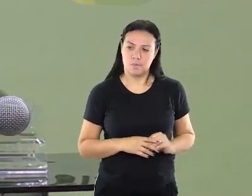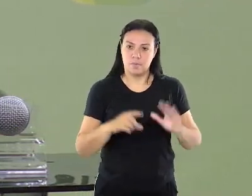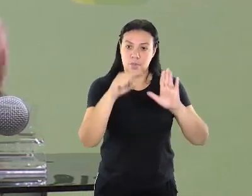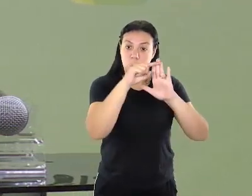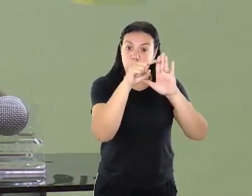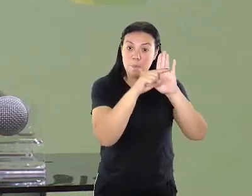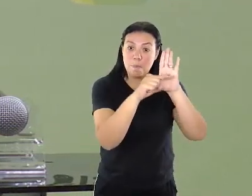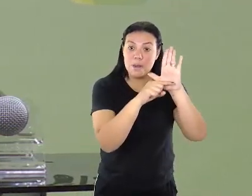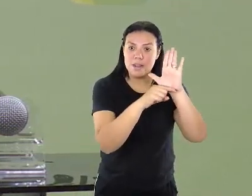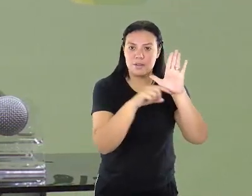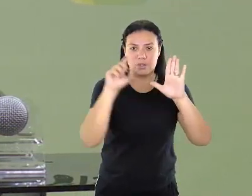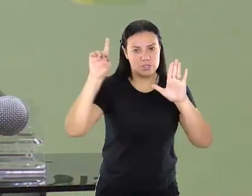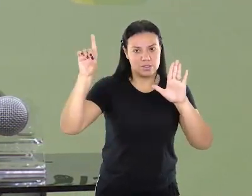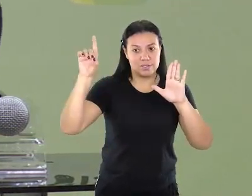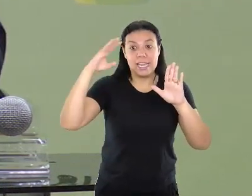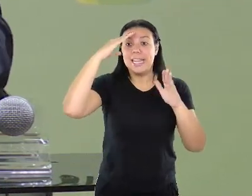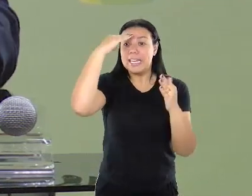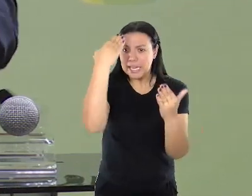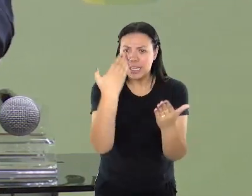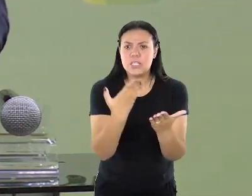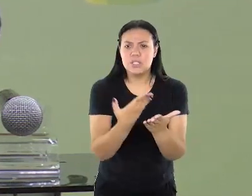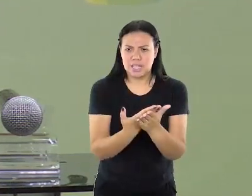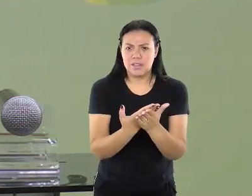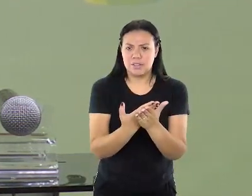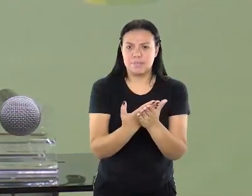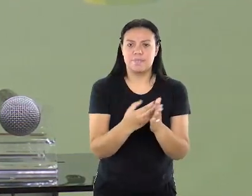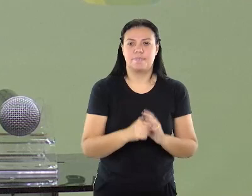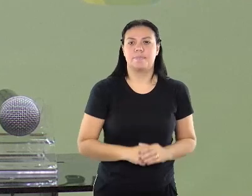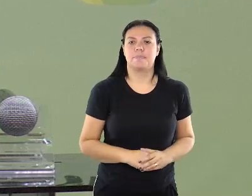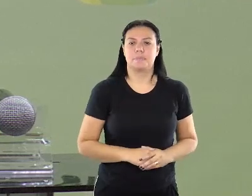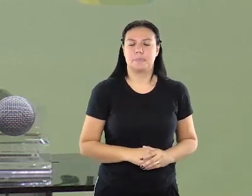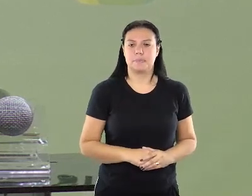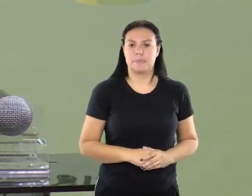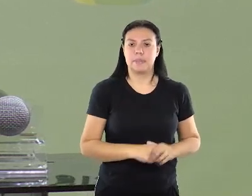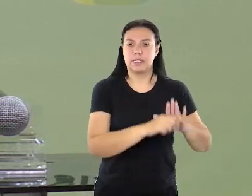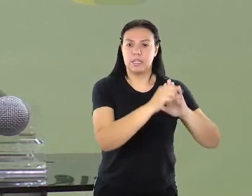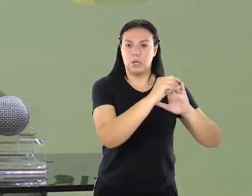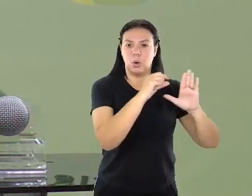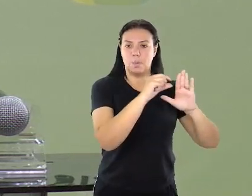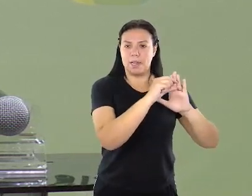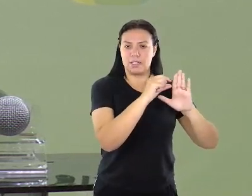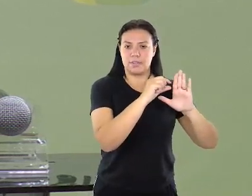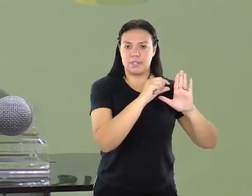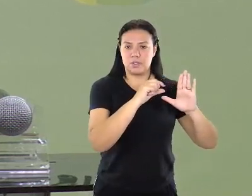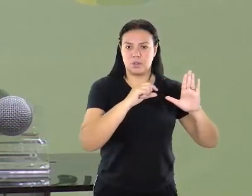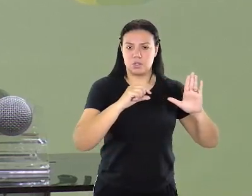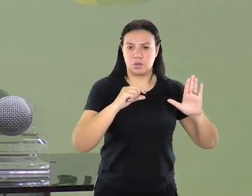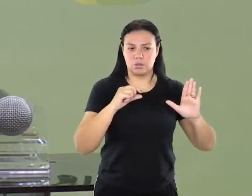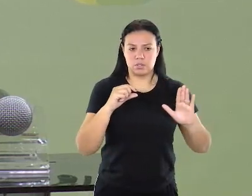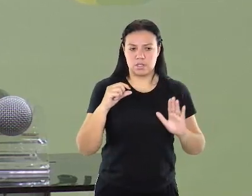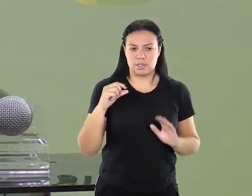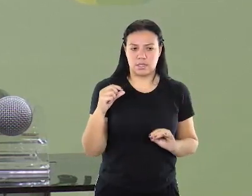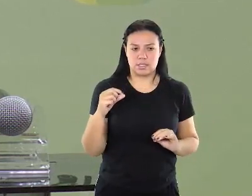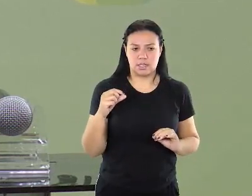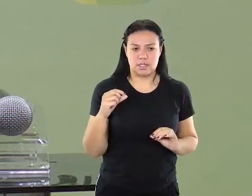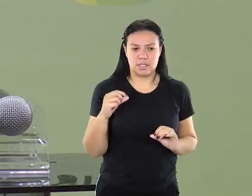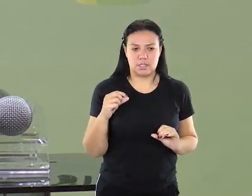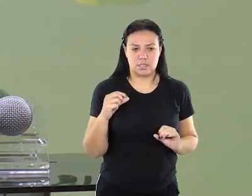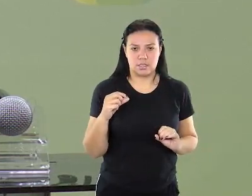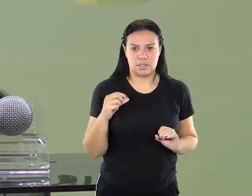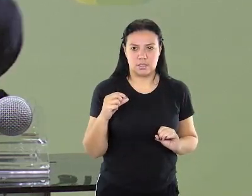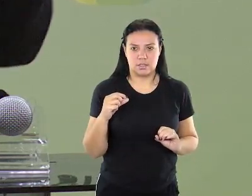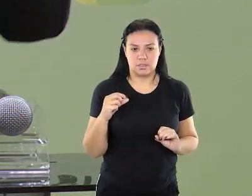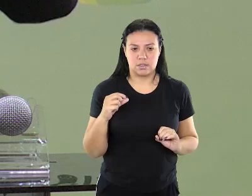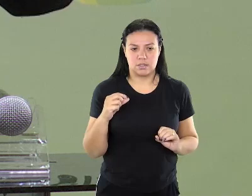Ele cria, no versículo 12, veja lá, ele era tão presbiteriano, no